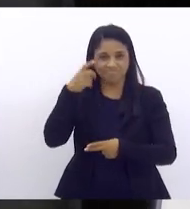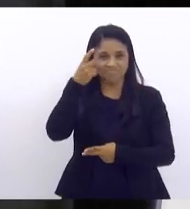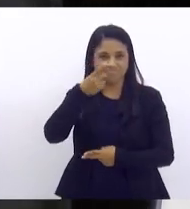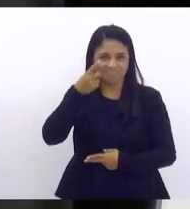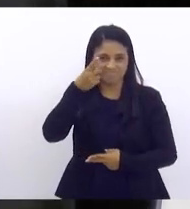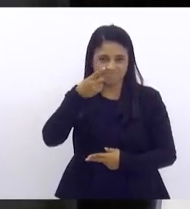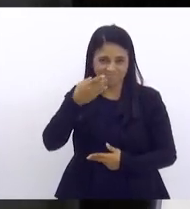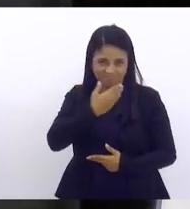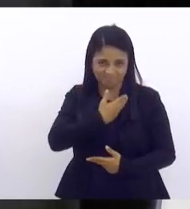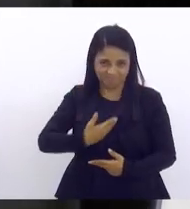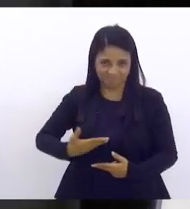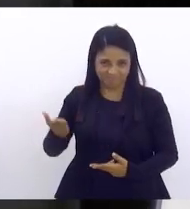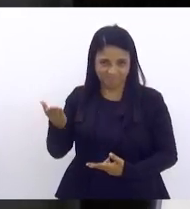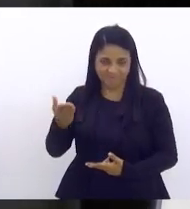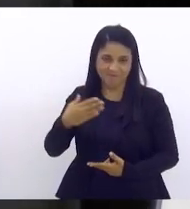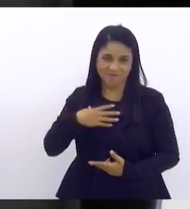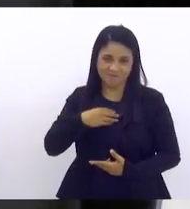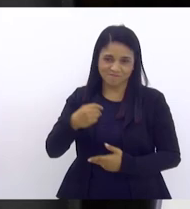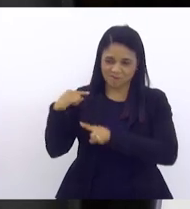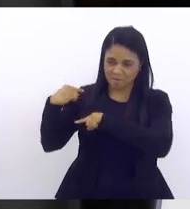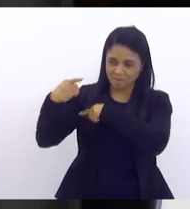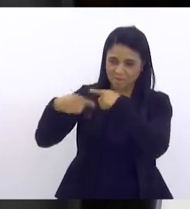nossa renovação.